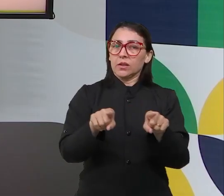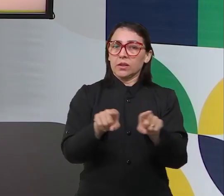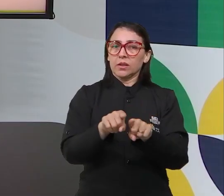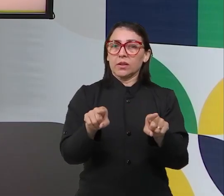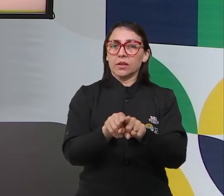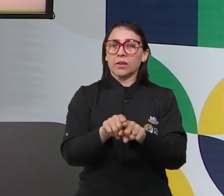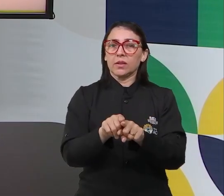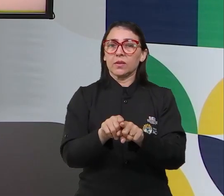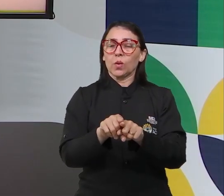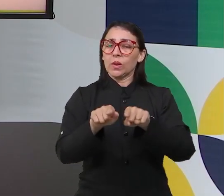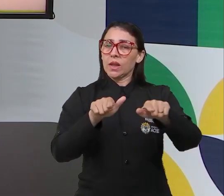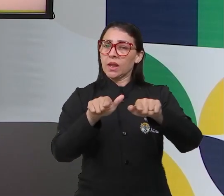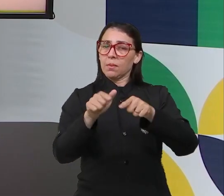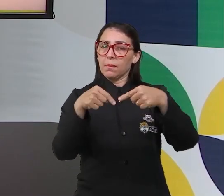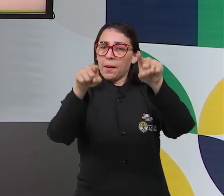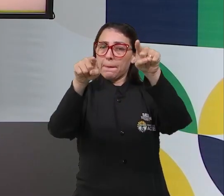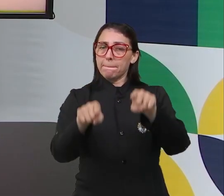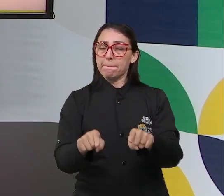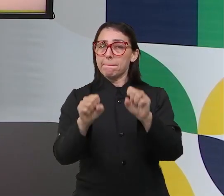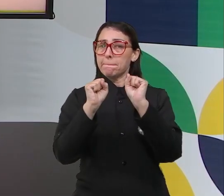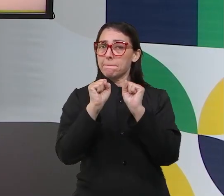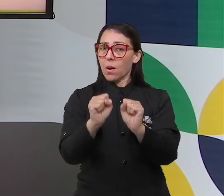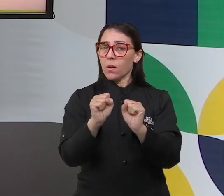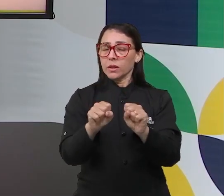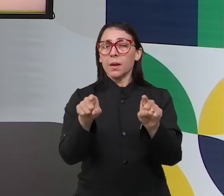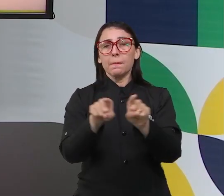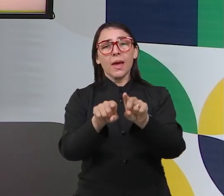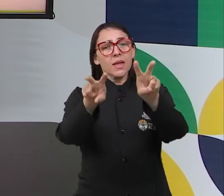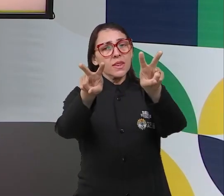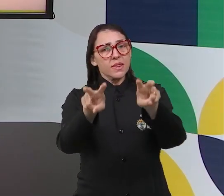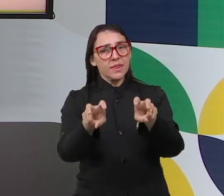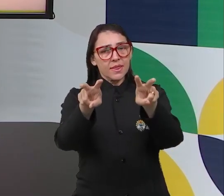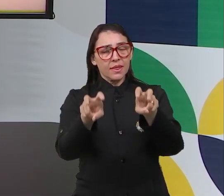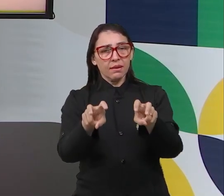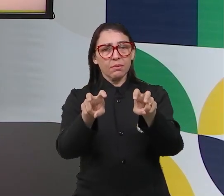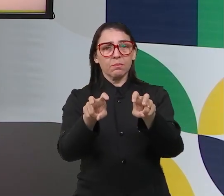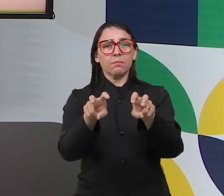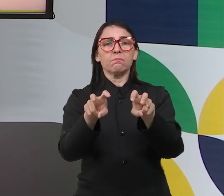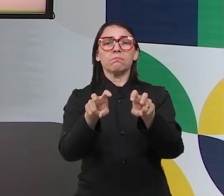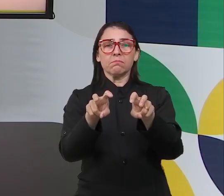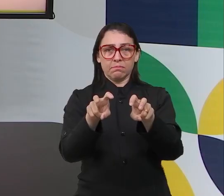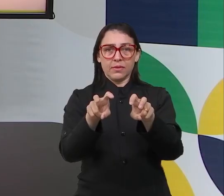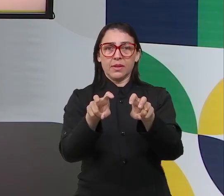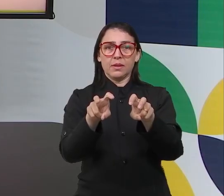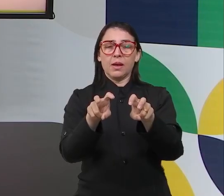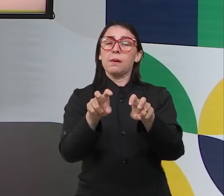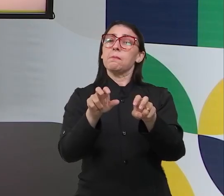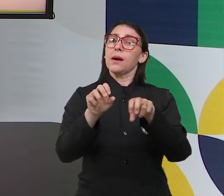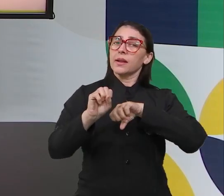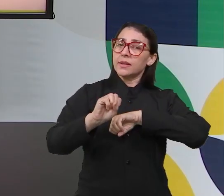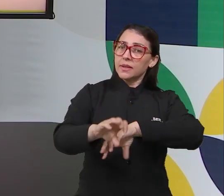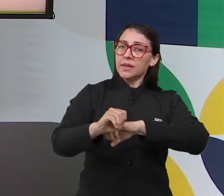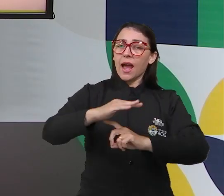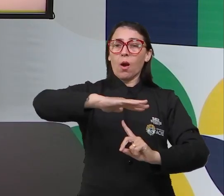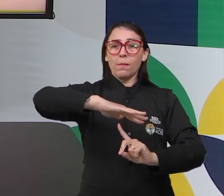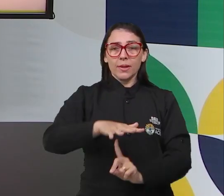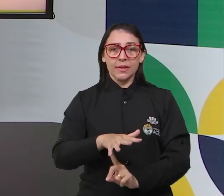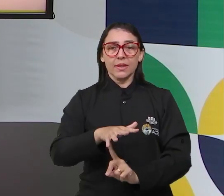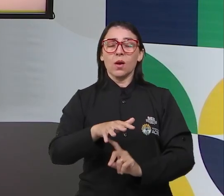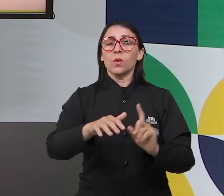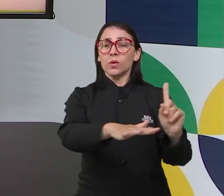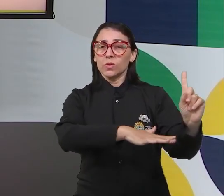em classes trabalhadoras, que podem trazer temas muito coerentes para se trabalhar a opressão